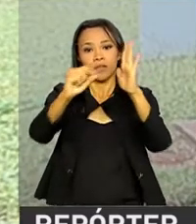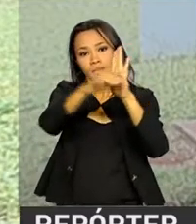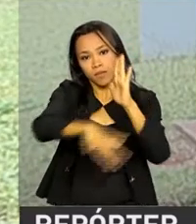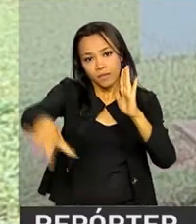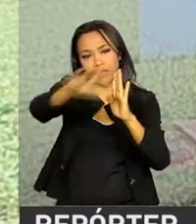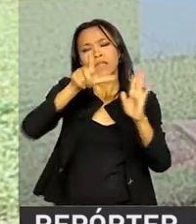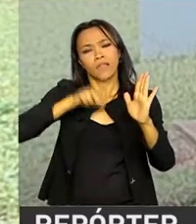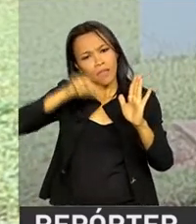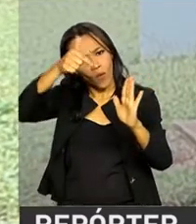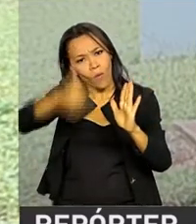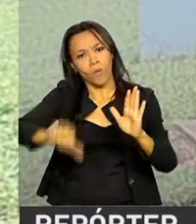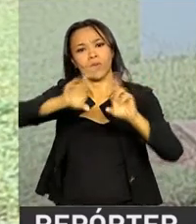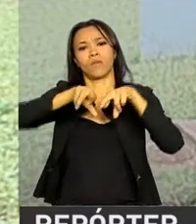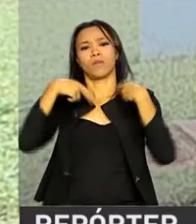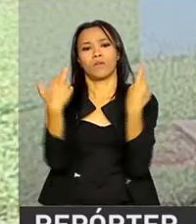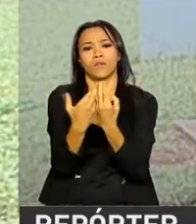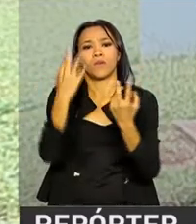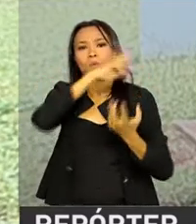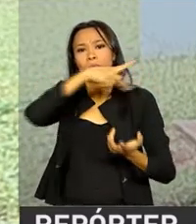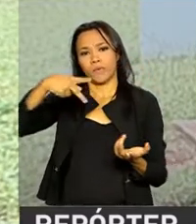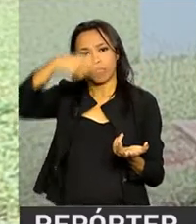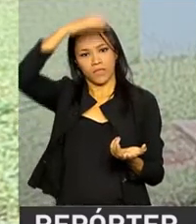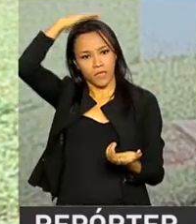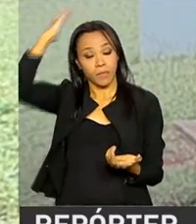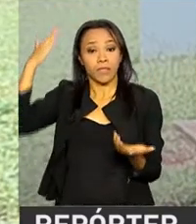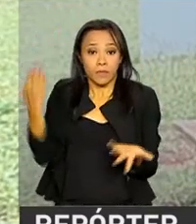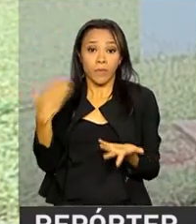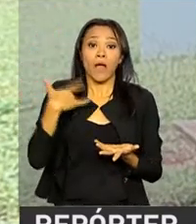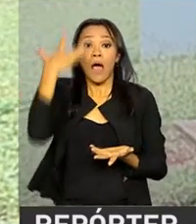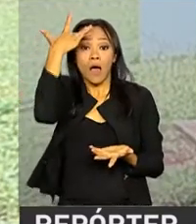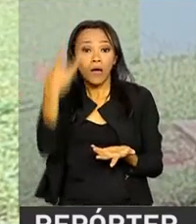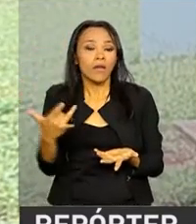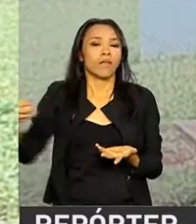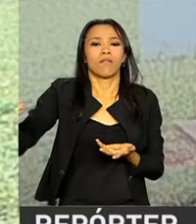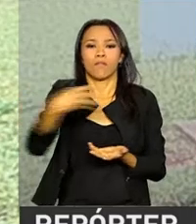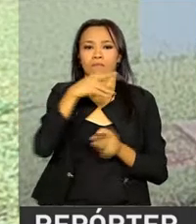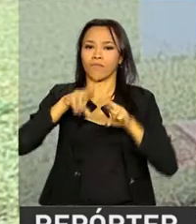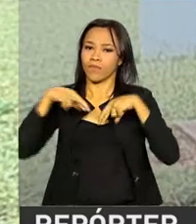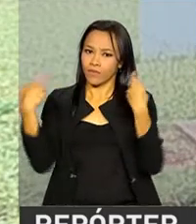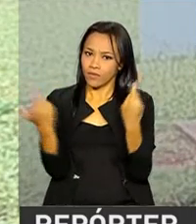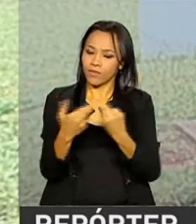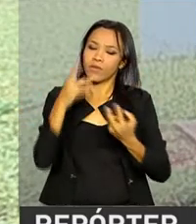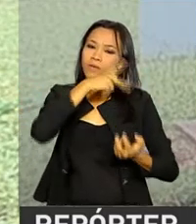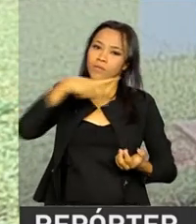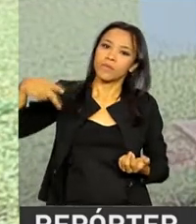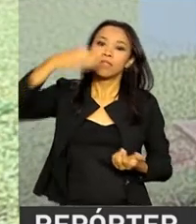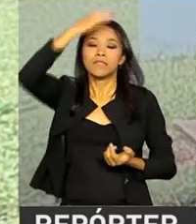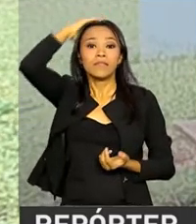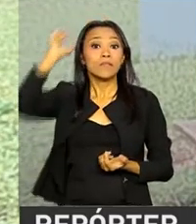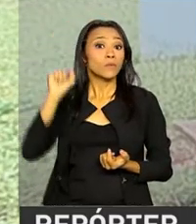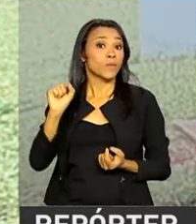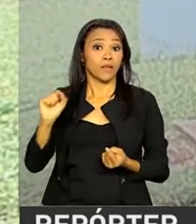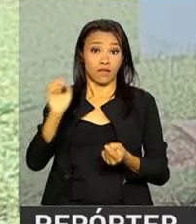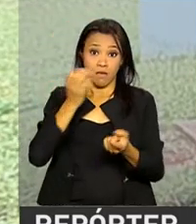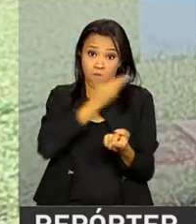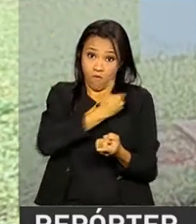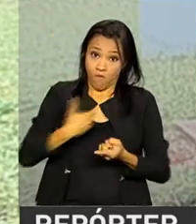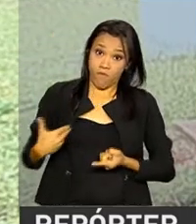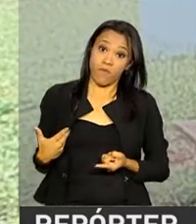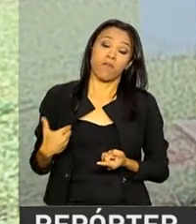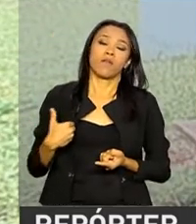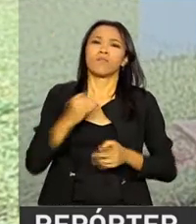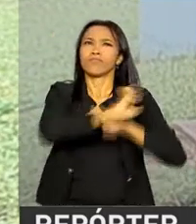presidente michel temer lembrando que amanhã a uma nova reunião do presidente michel temer com os governadores para discutir os